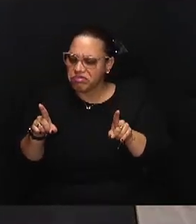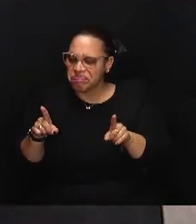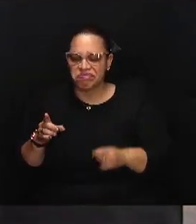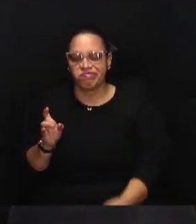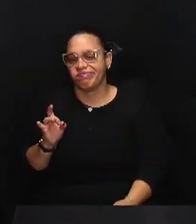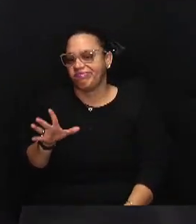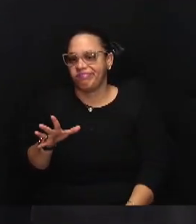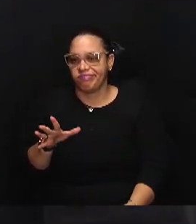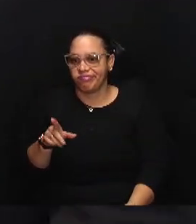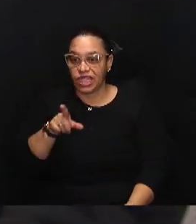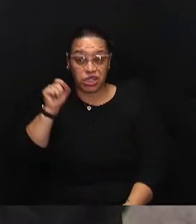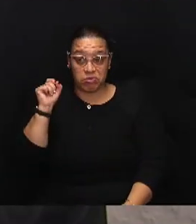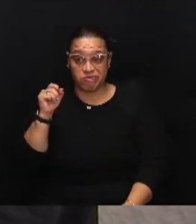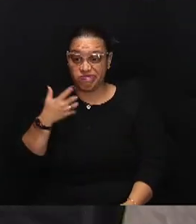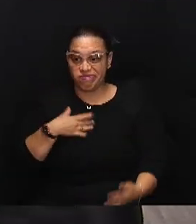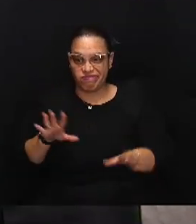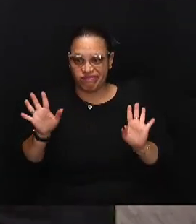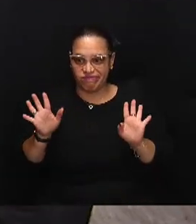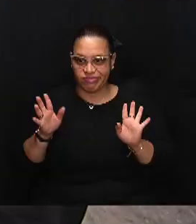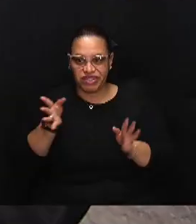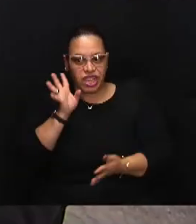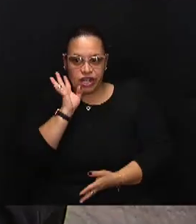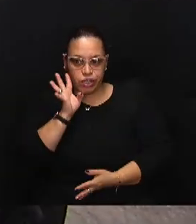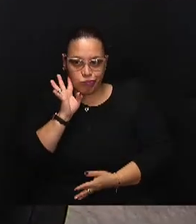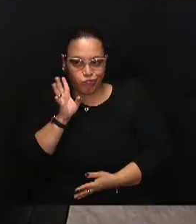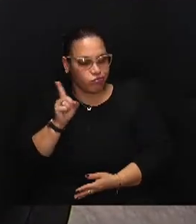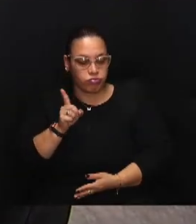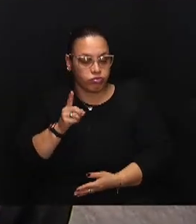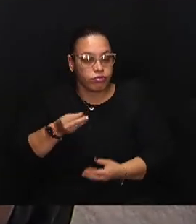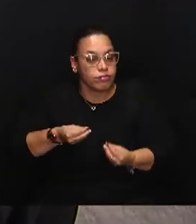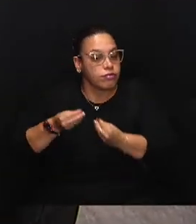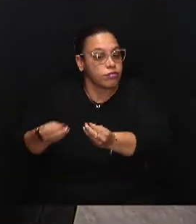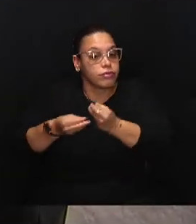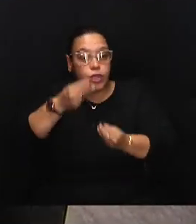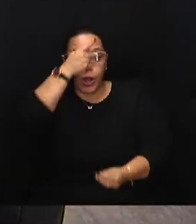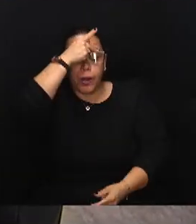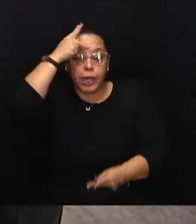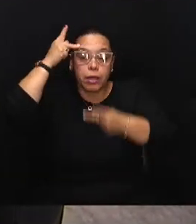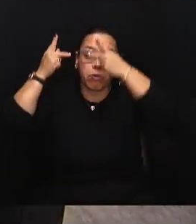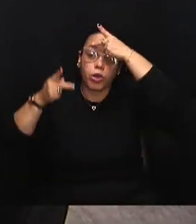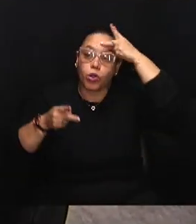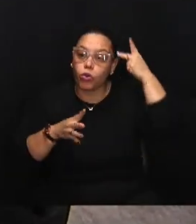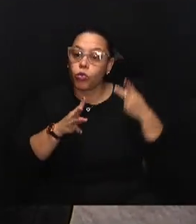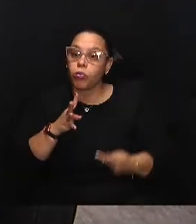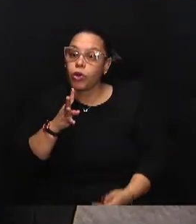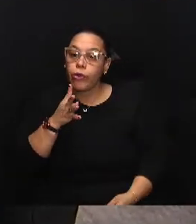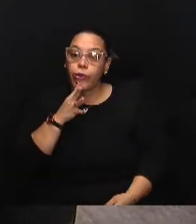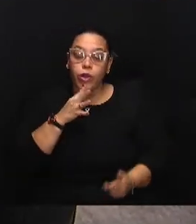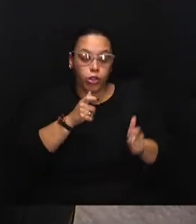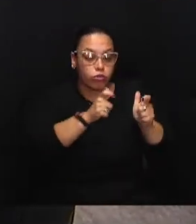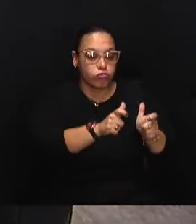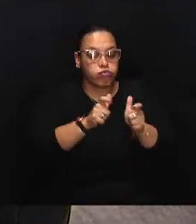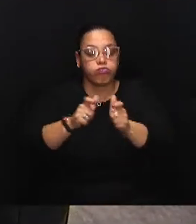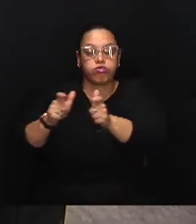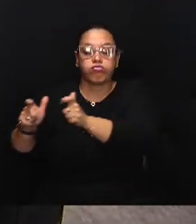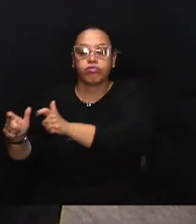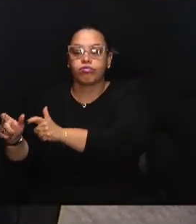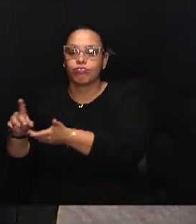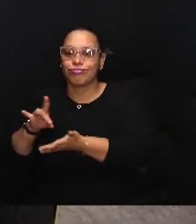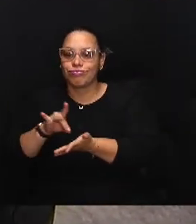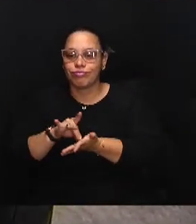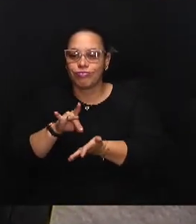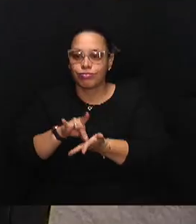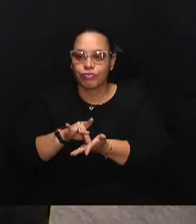fazer esse caminho, e então a gente decidiu levar as pessoas para os lugares onde eram, na verdade,